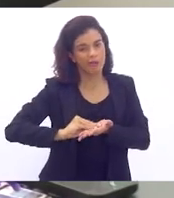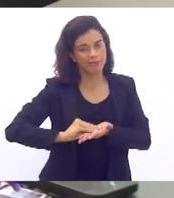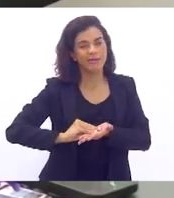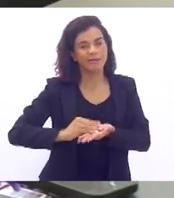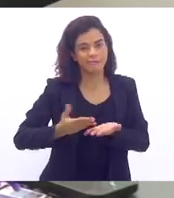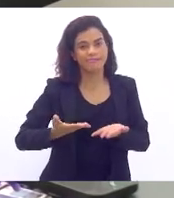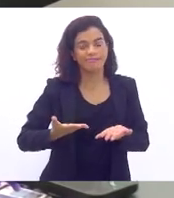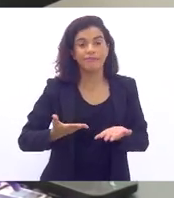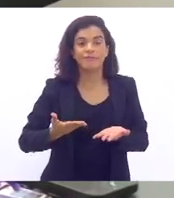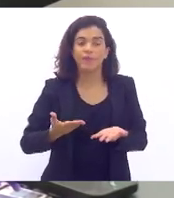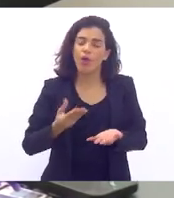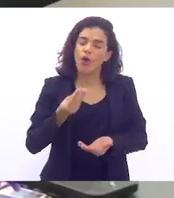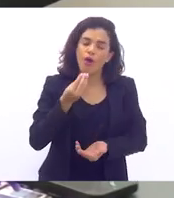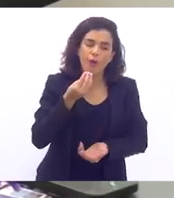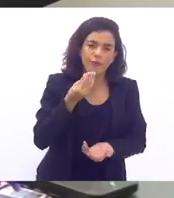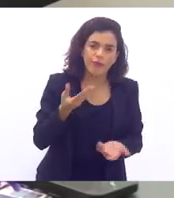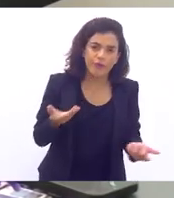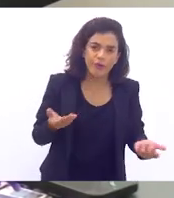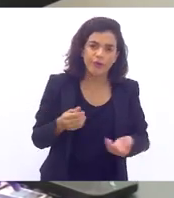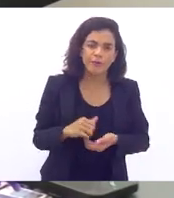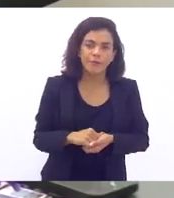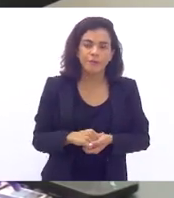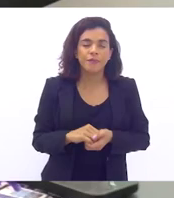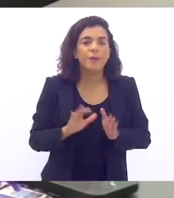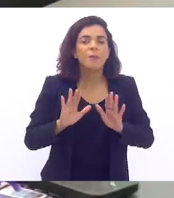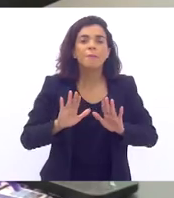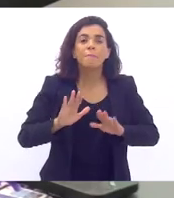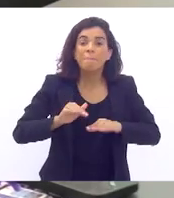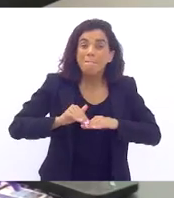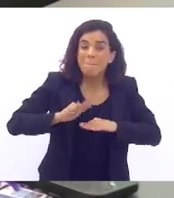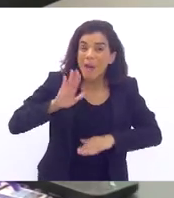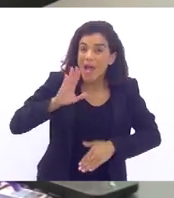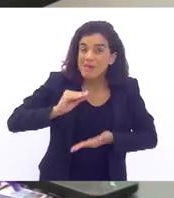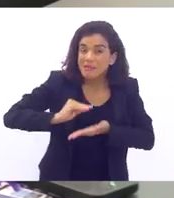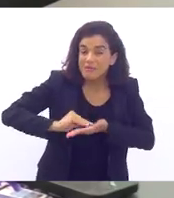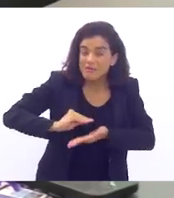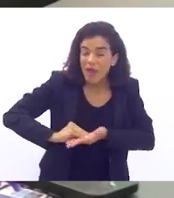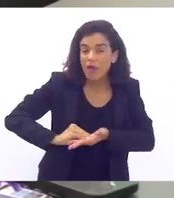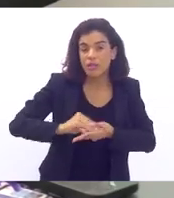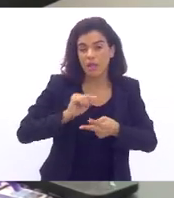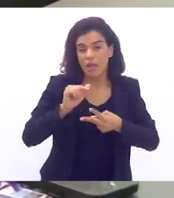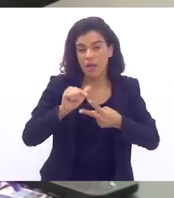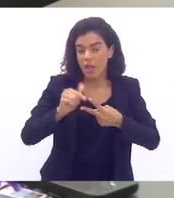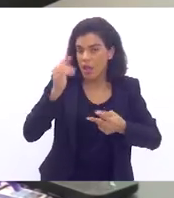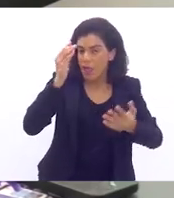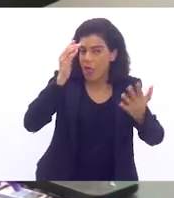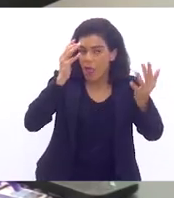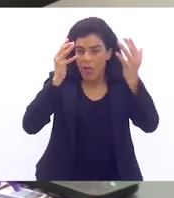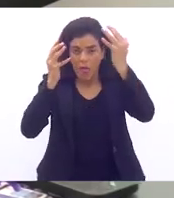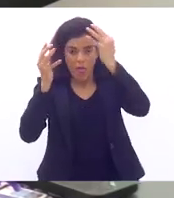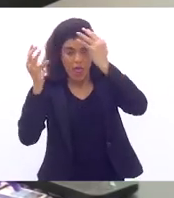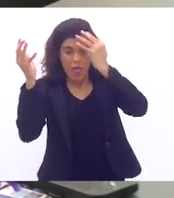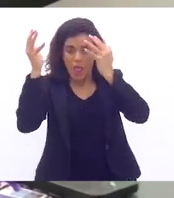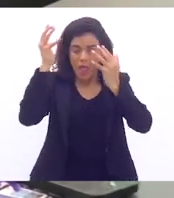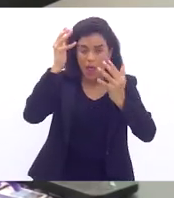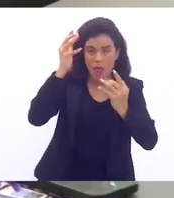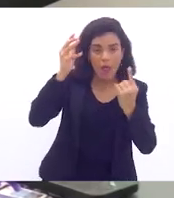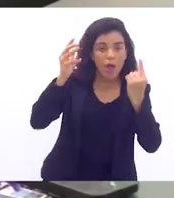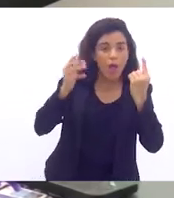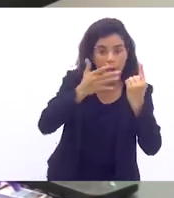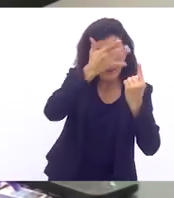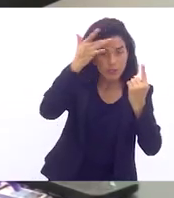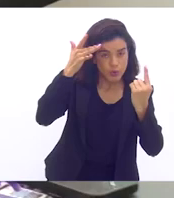não há sombra de dúvidas mas o que mais encarece é o peso psicológico que essas famílias esses doentes